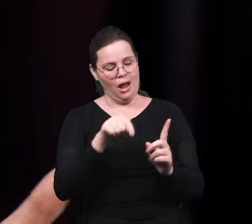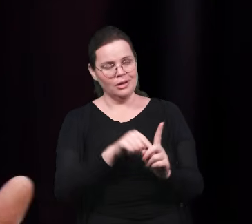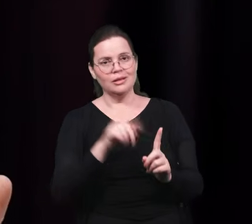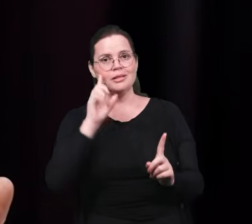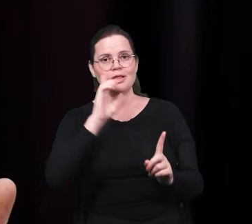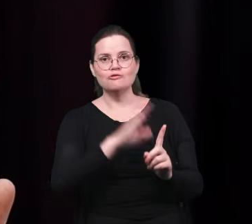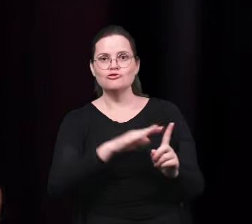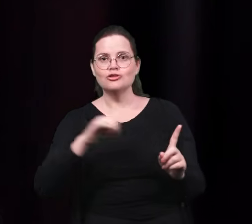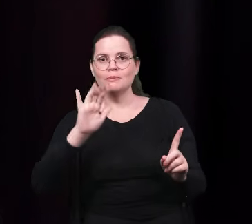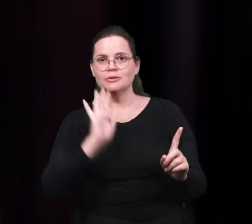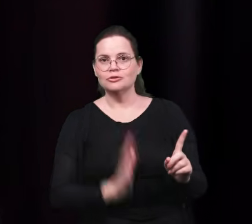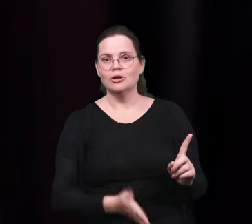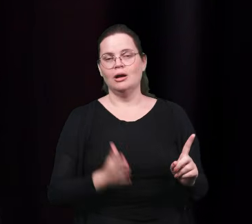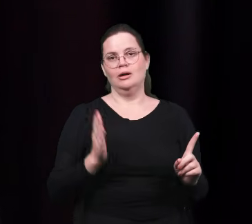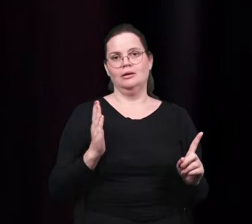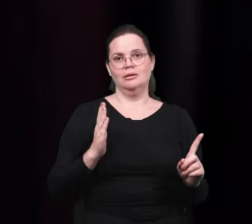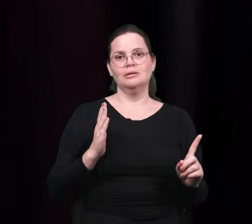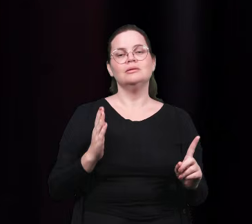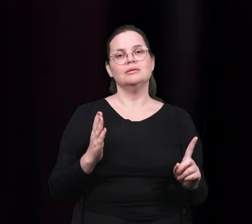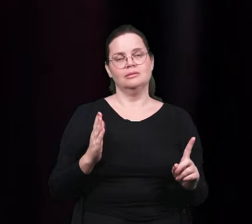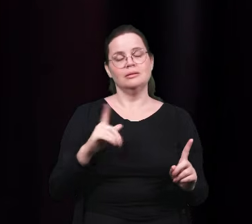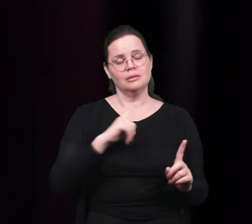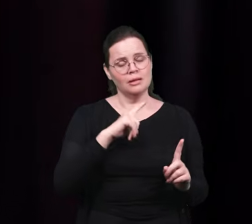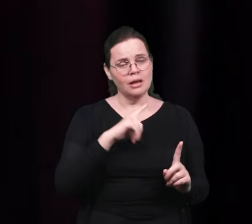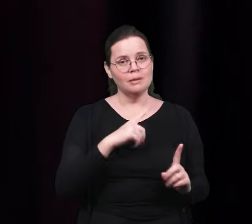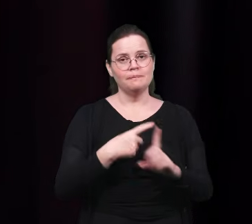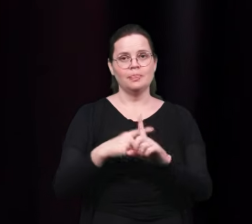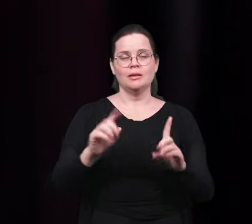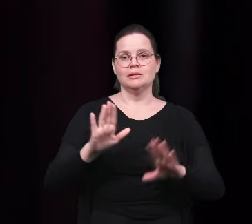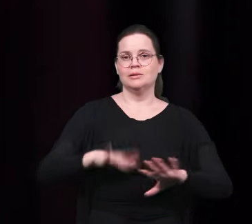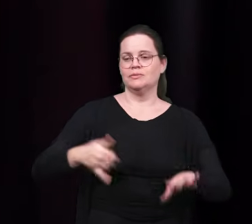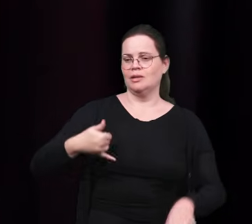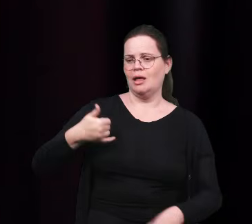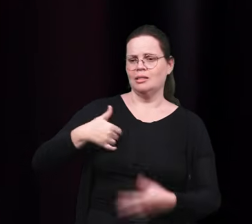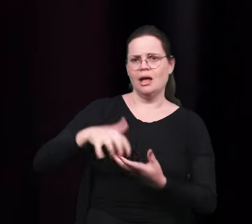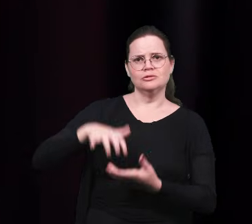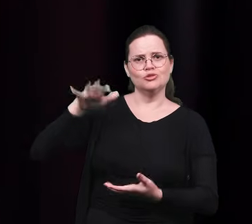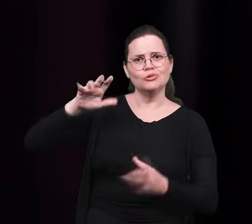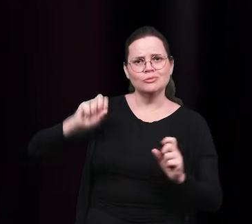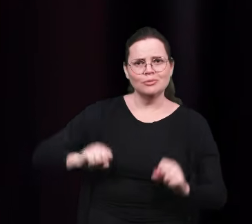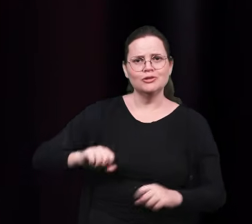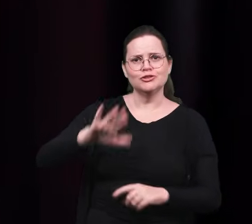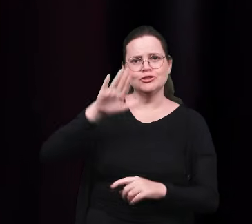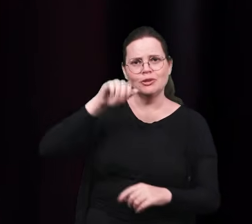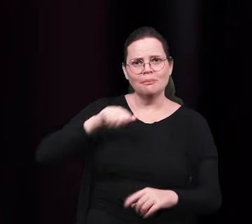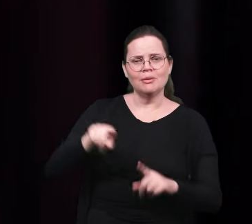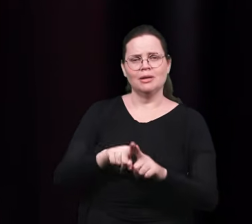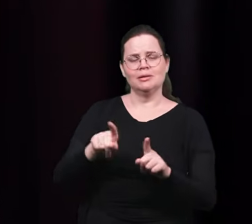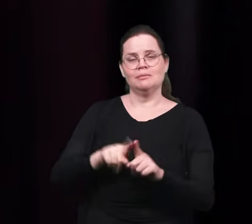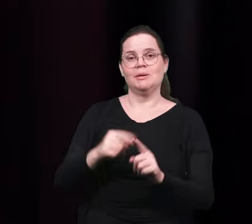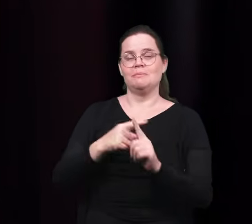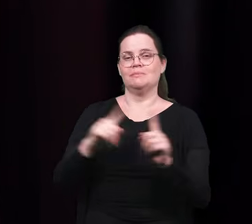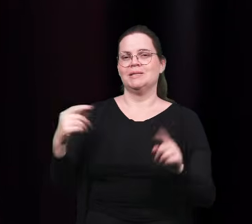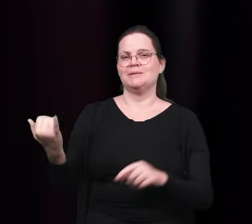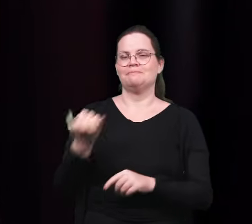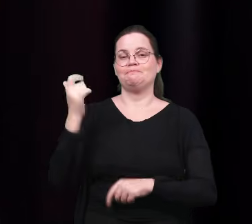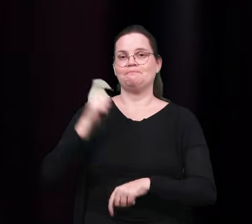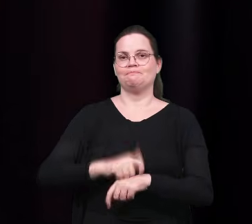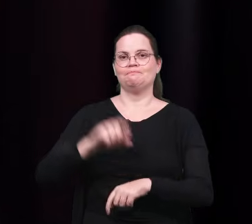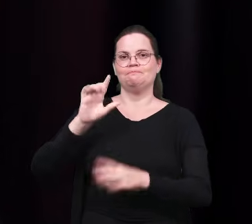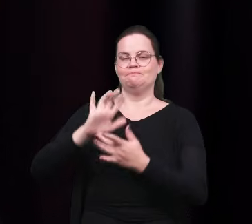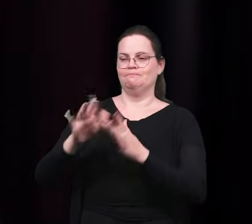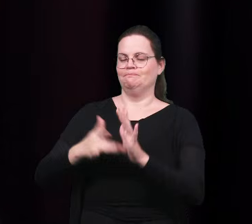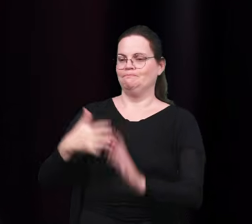né? Mas, às vezes, na idade já avançada, o importante é quando entender o chamado,